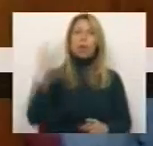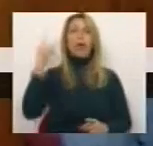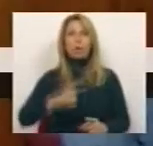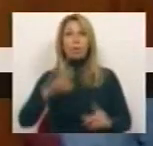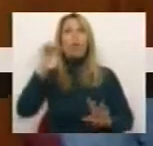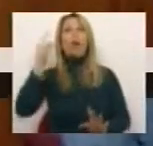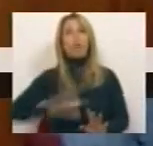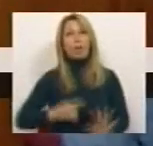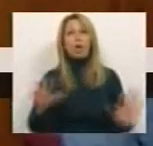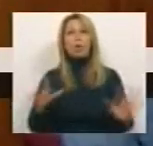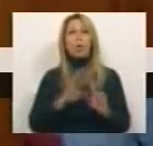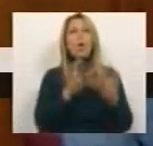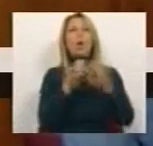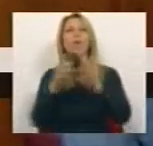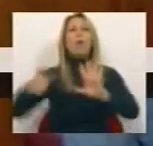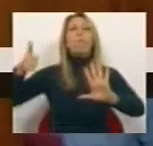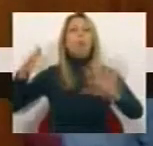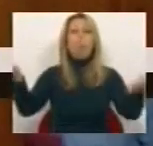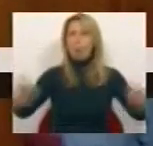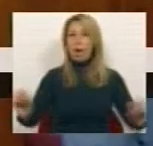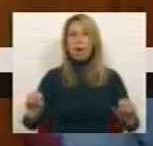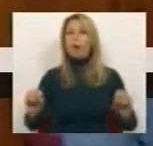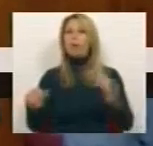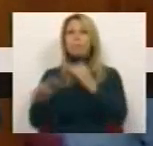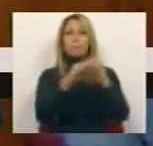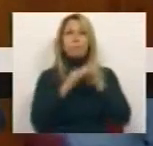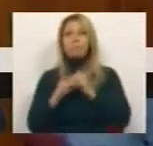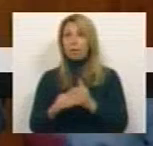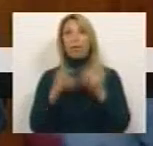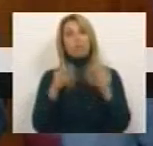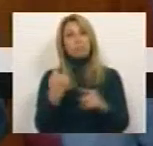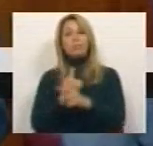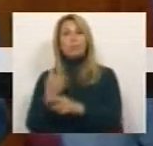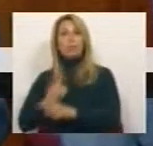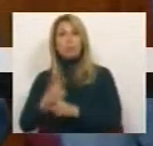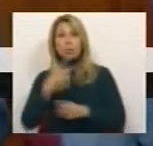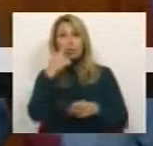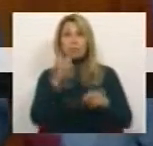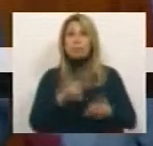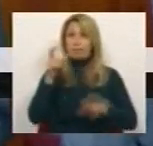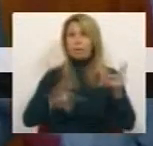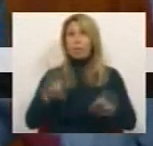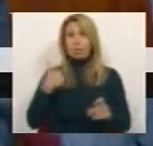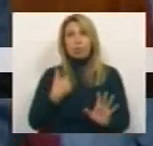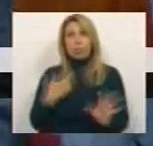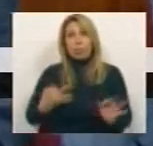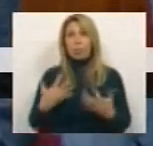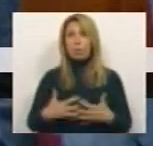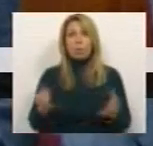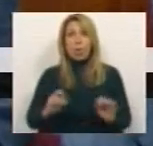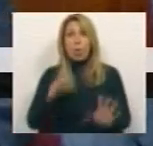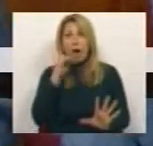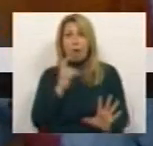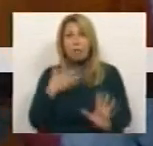sem privilegiar classes. É uma forma de oferecer novos produtos que as pessoas inequivocamente procuram. Mas, senhoras e senhores